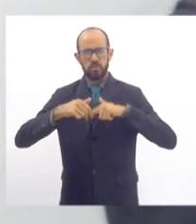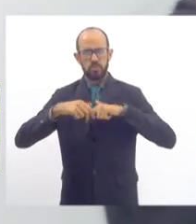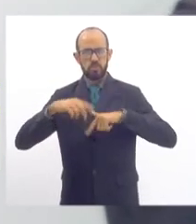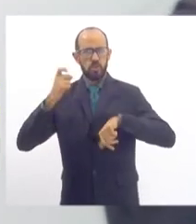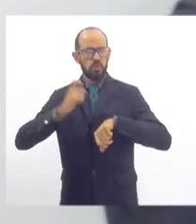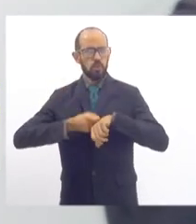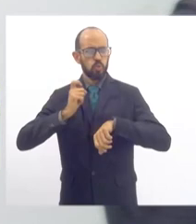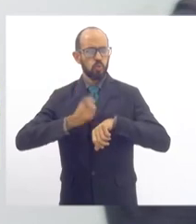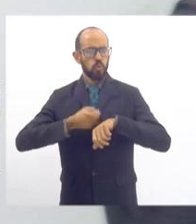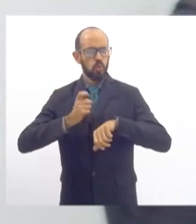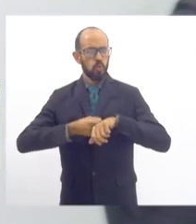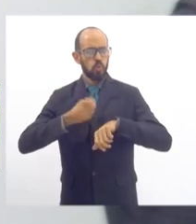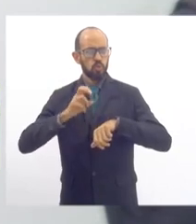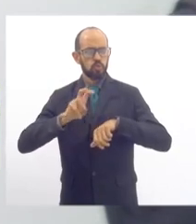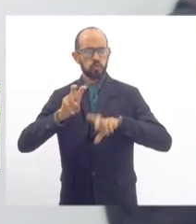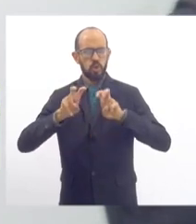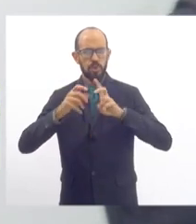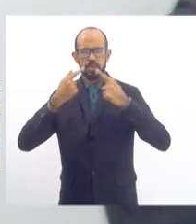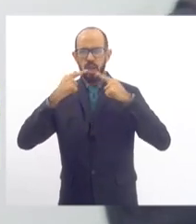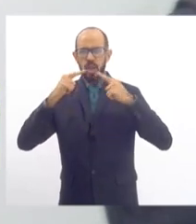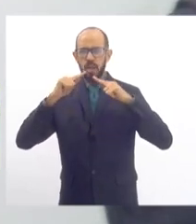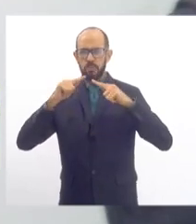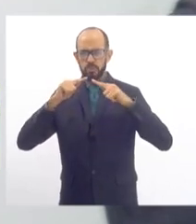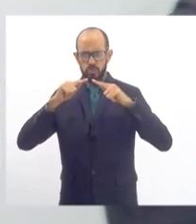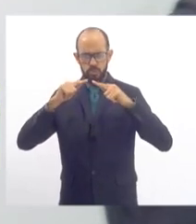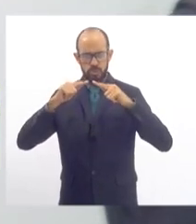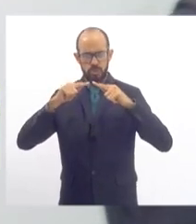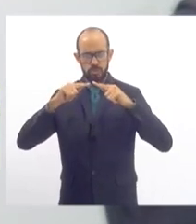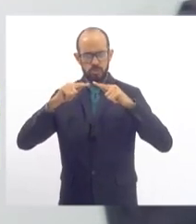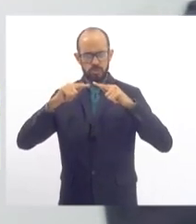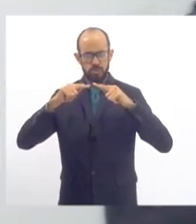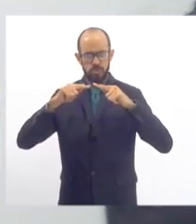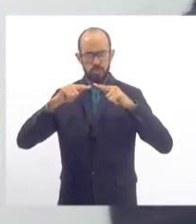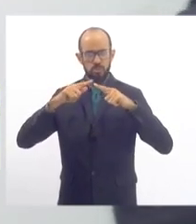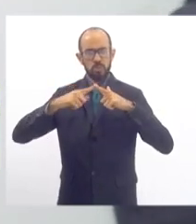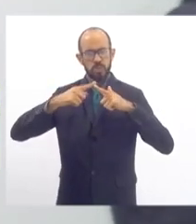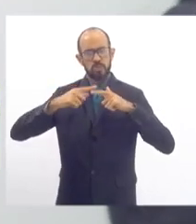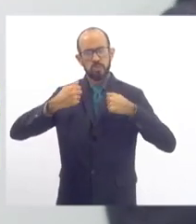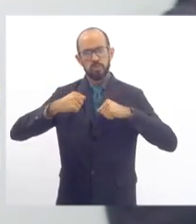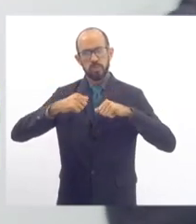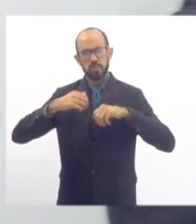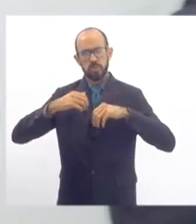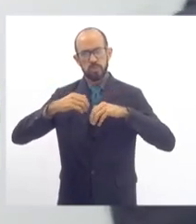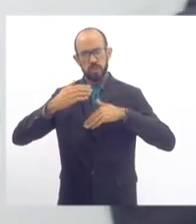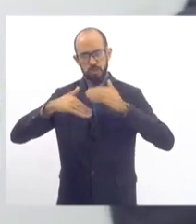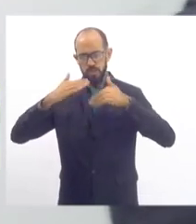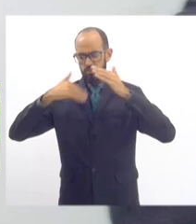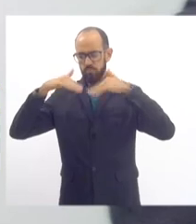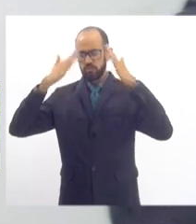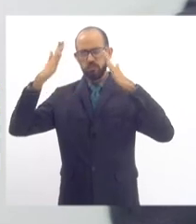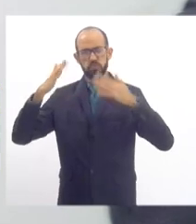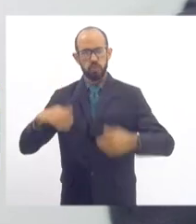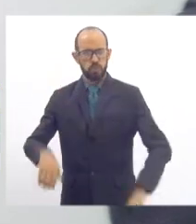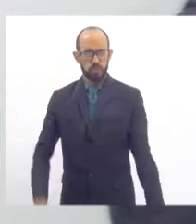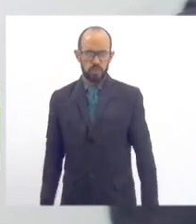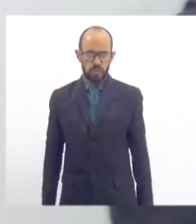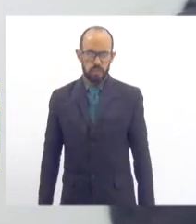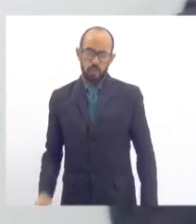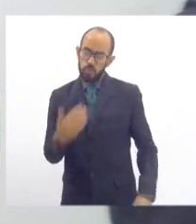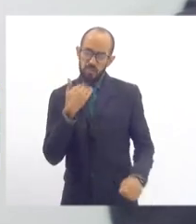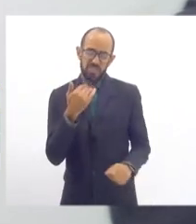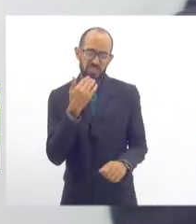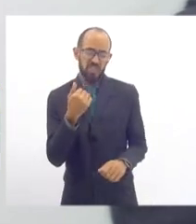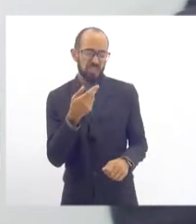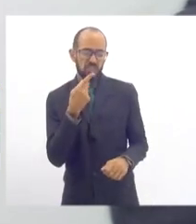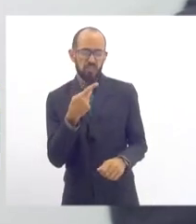das manifestações, que a gente possa dialogar, é que a gente tente construir algo propositivo. Não adianta a gente ficar remoendo o GEPAR. Todo mundo sabe que o Detran